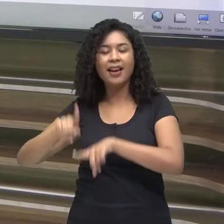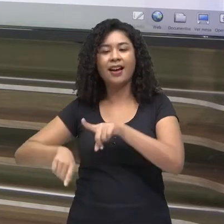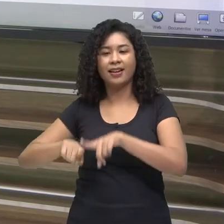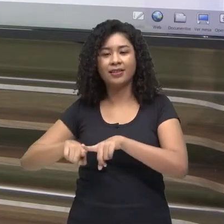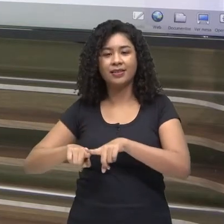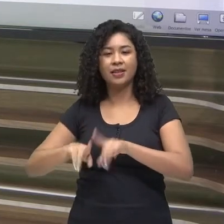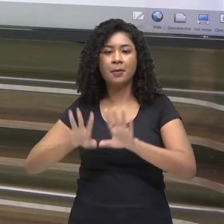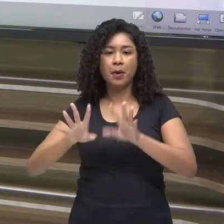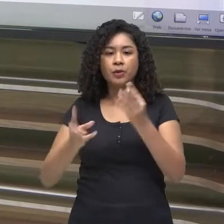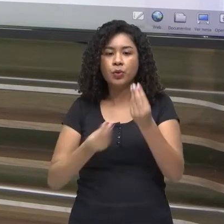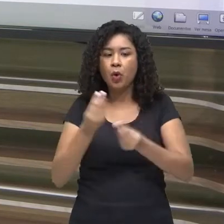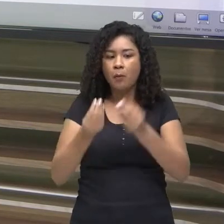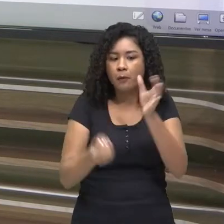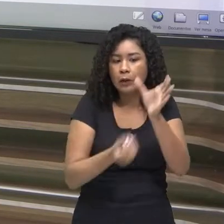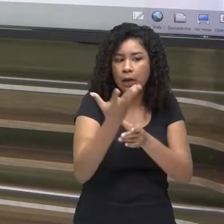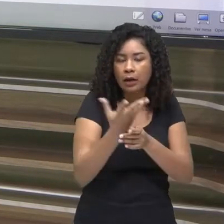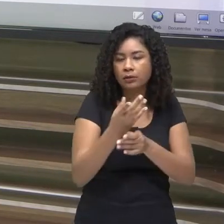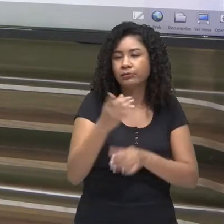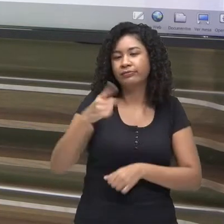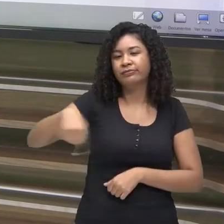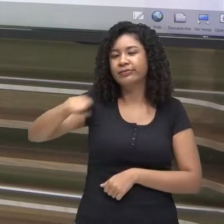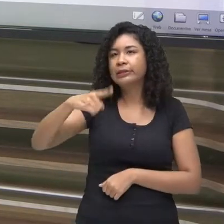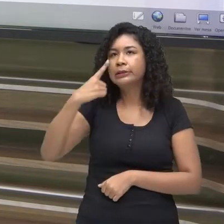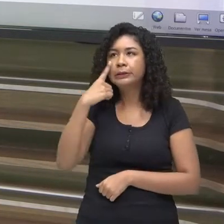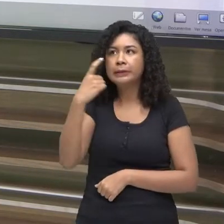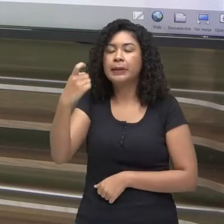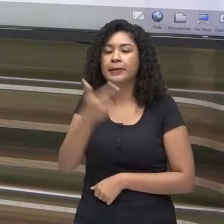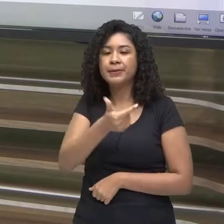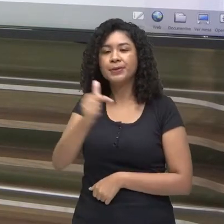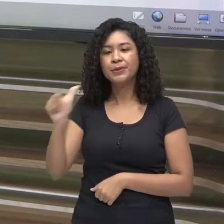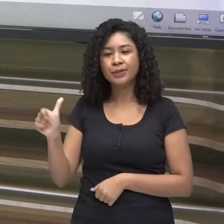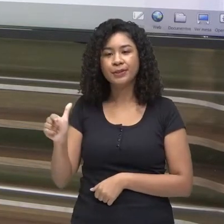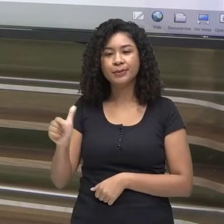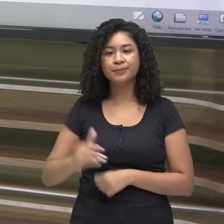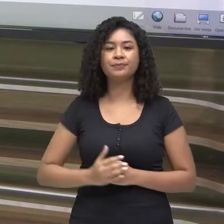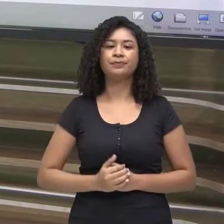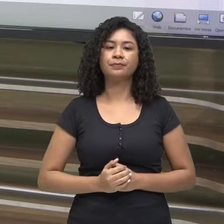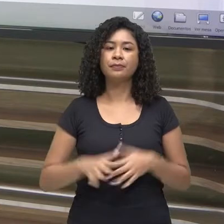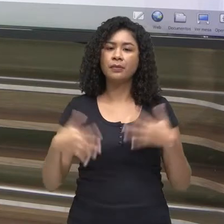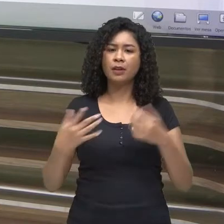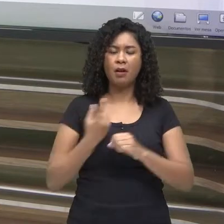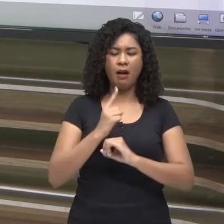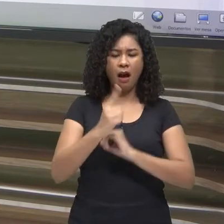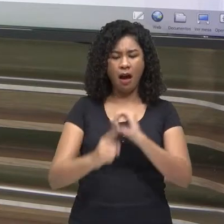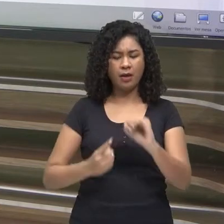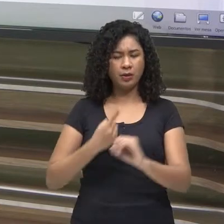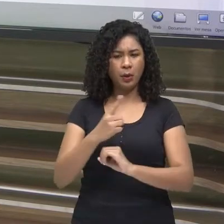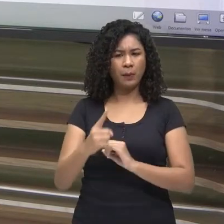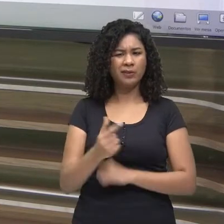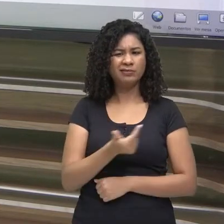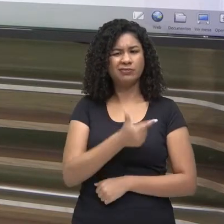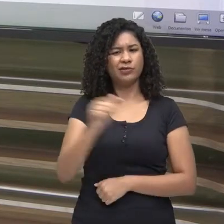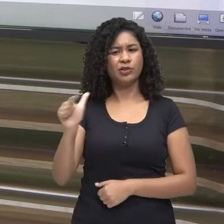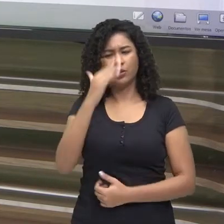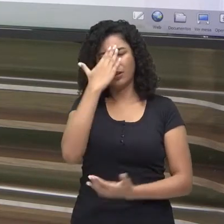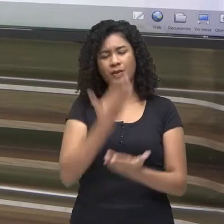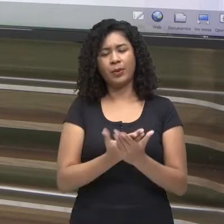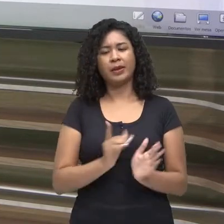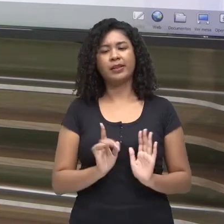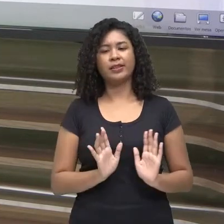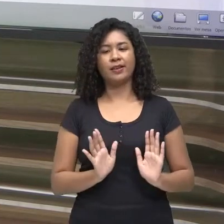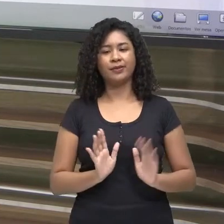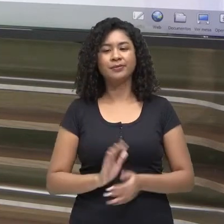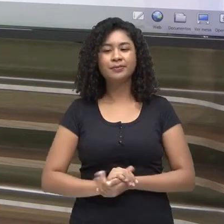a formação daquele material, certo? Então, para Aristóteles, o átomo não existia. E aí,